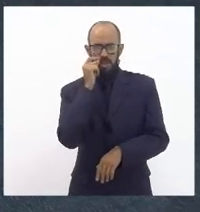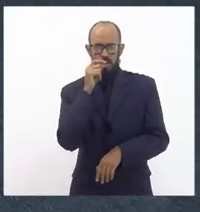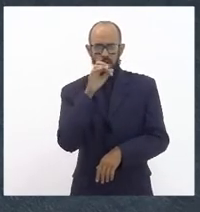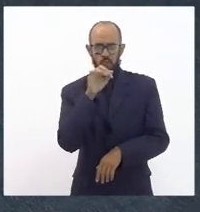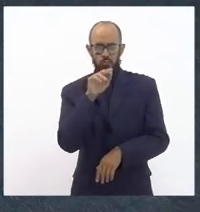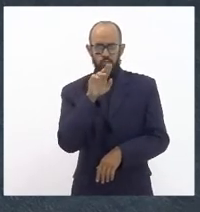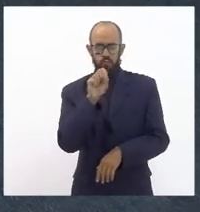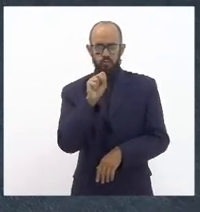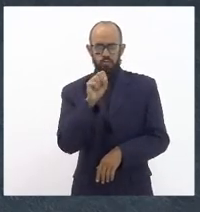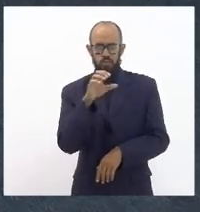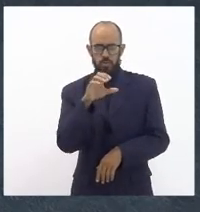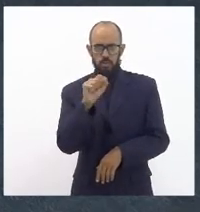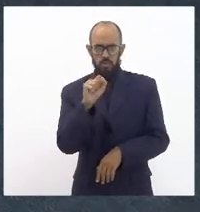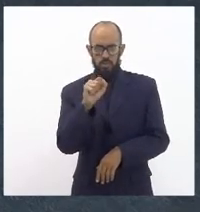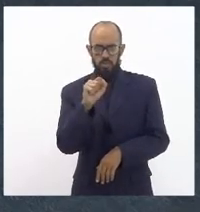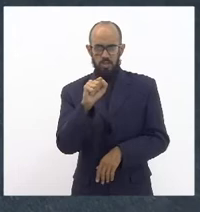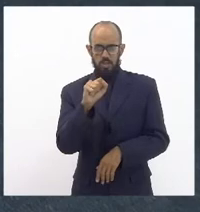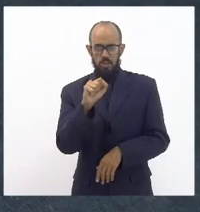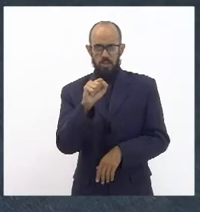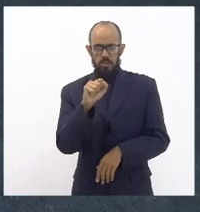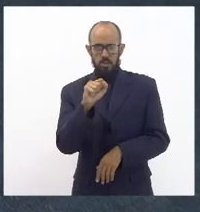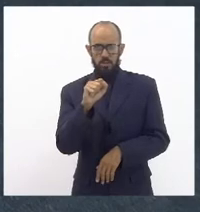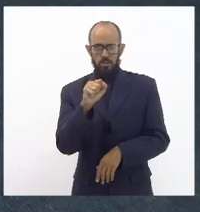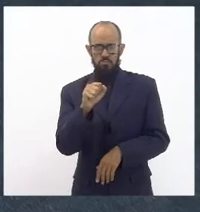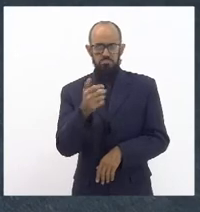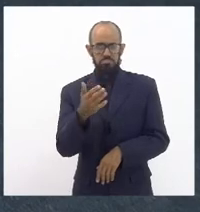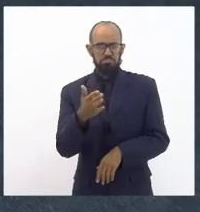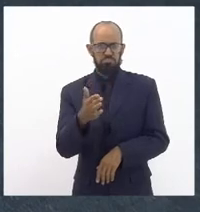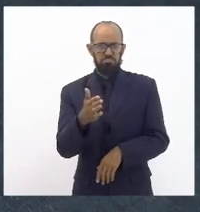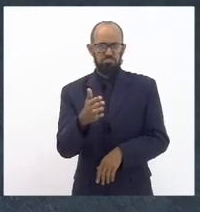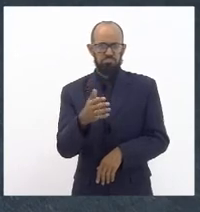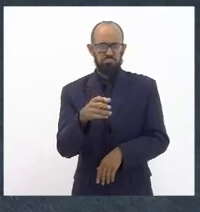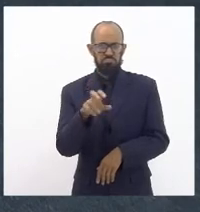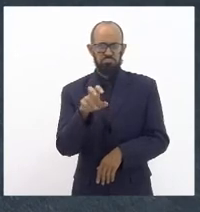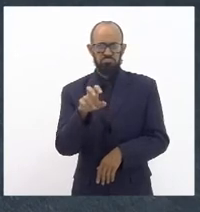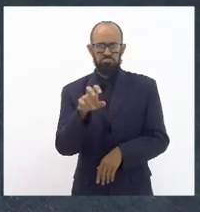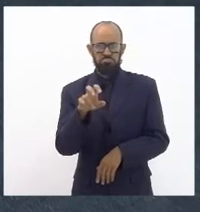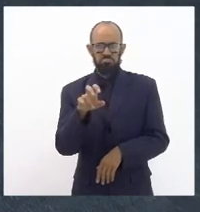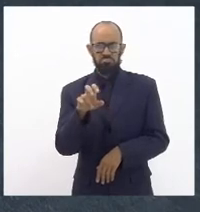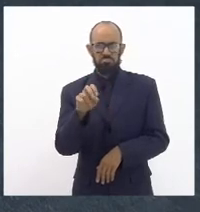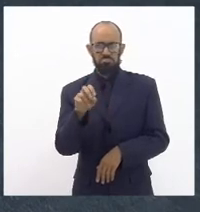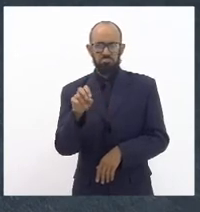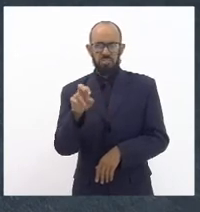que vale que talvez 500